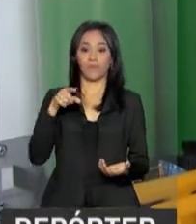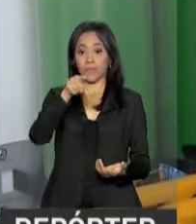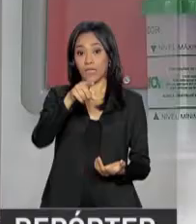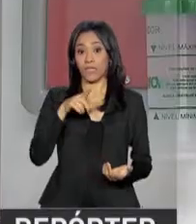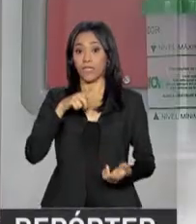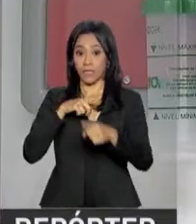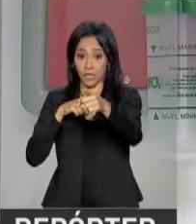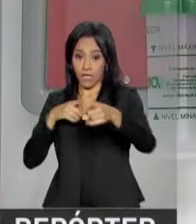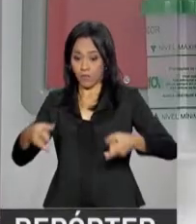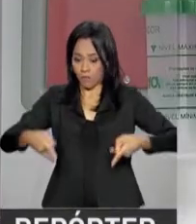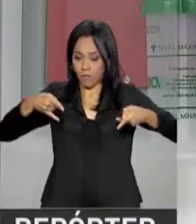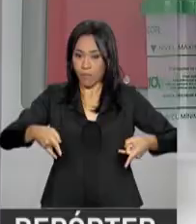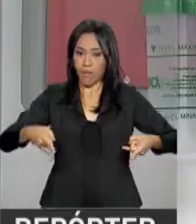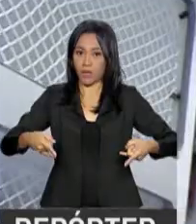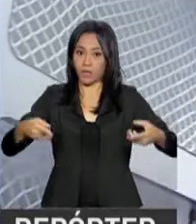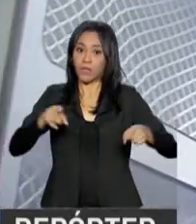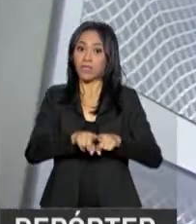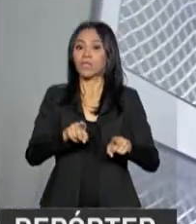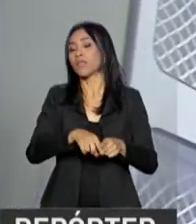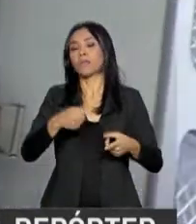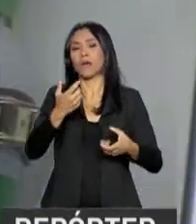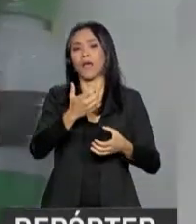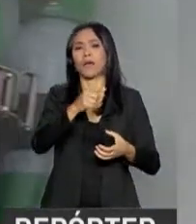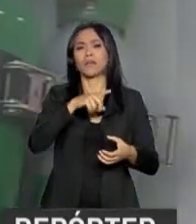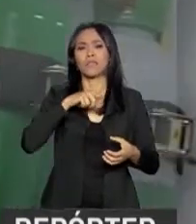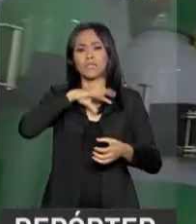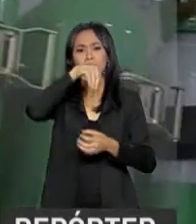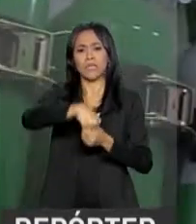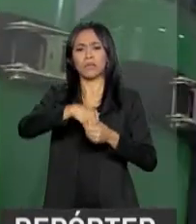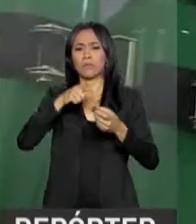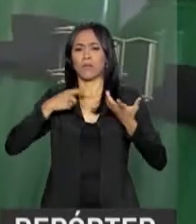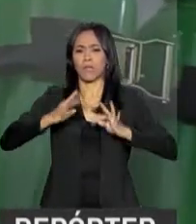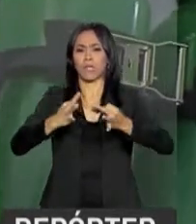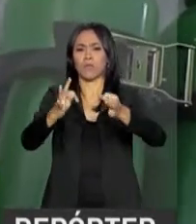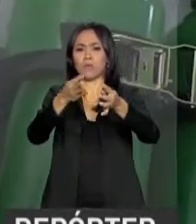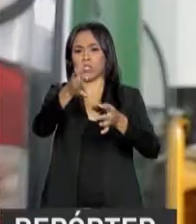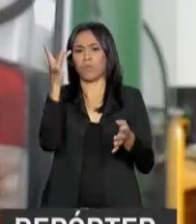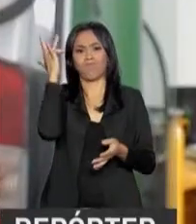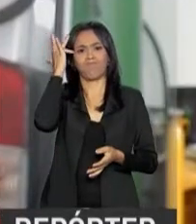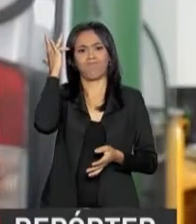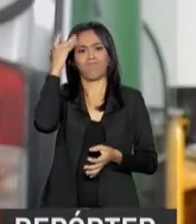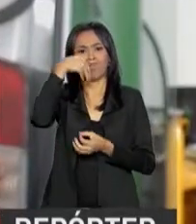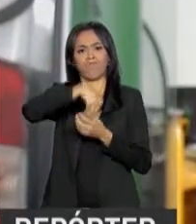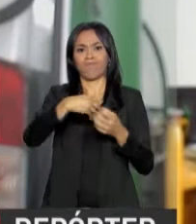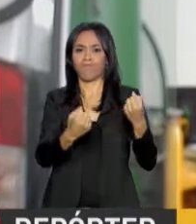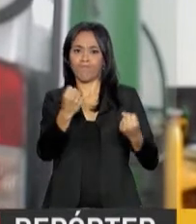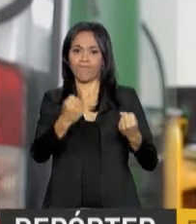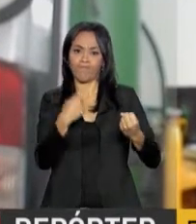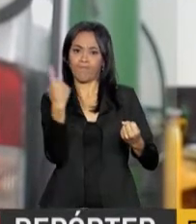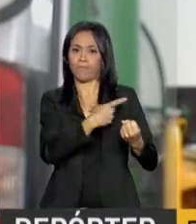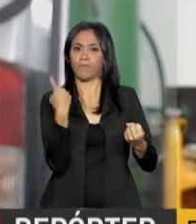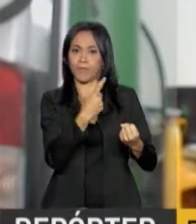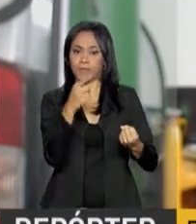rodas e o suporte para soro as ambulâncias trazem uma tecnologia inovadora além de com um bloqueio do